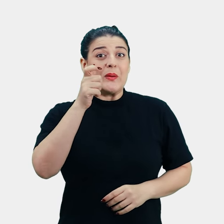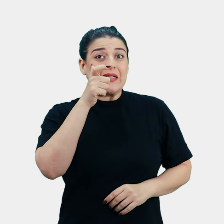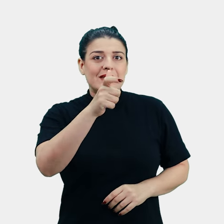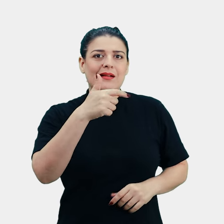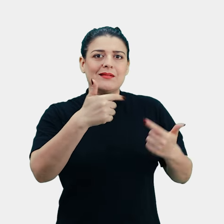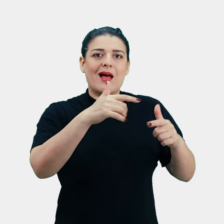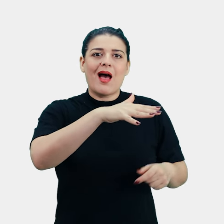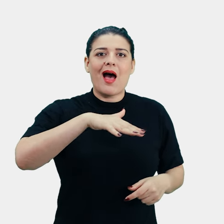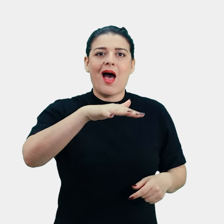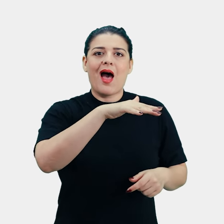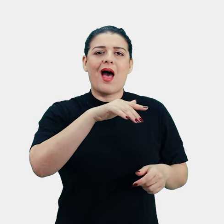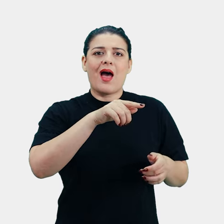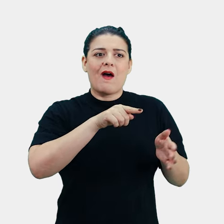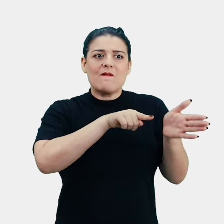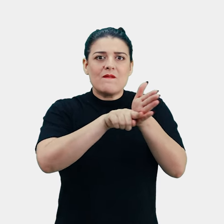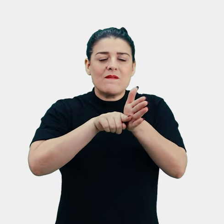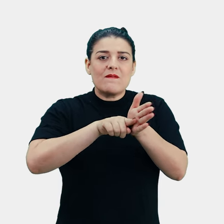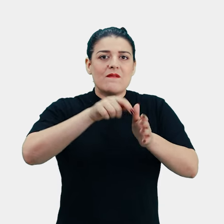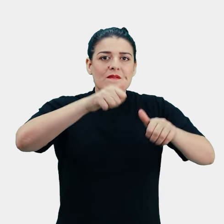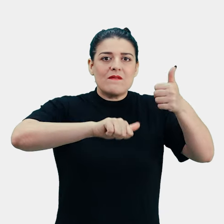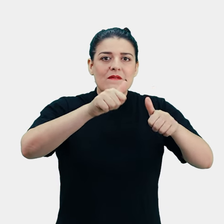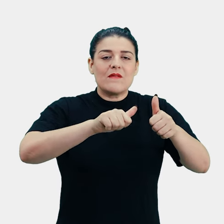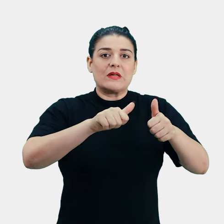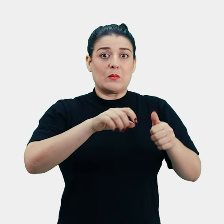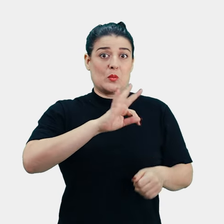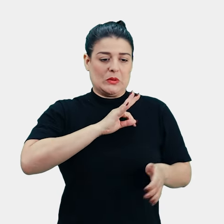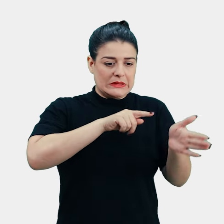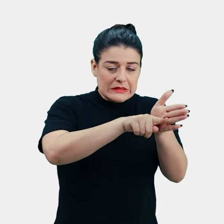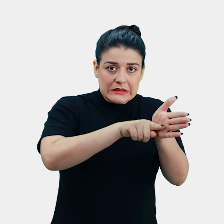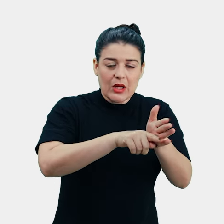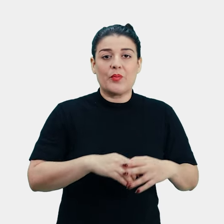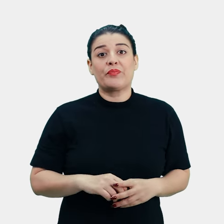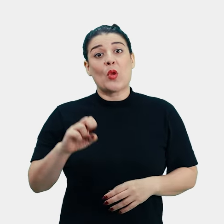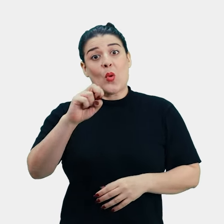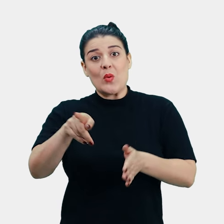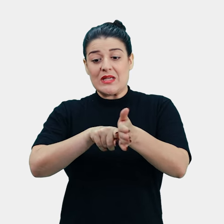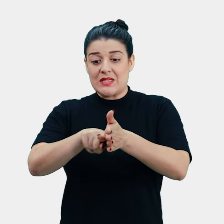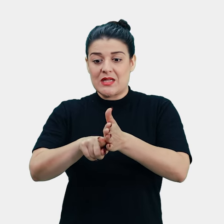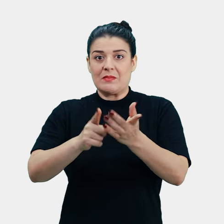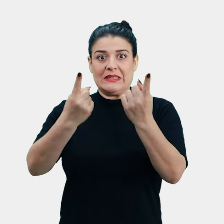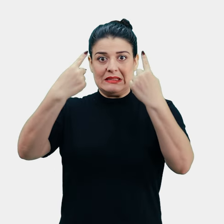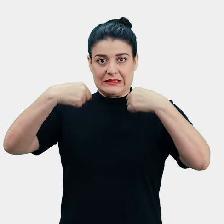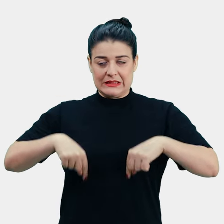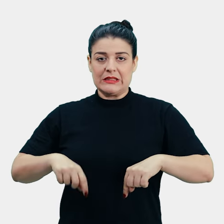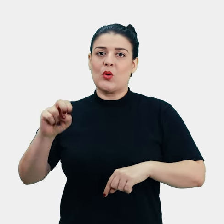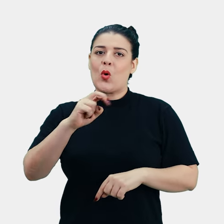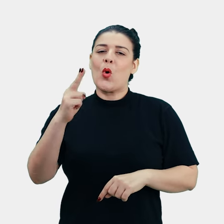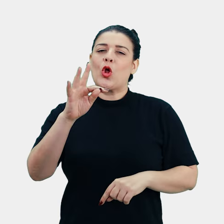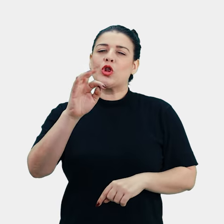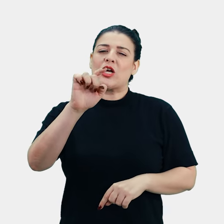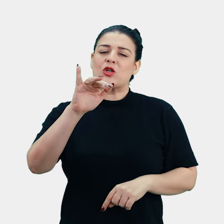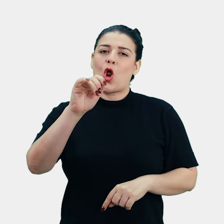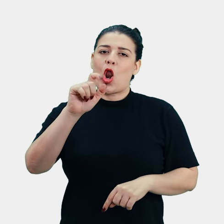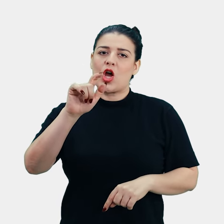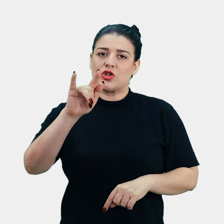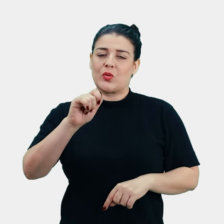trabalhar na área de forense, né, na parte das análises forenses, exames clínicos e toxicológicos. Aqui, pessoal, até o famoso teste do